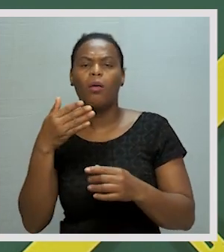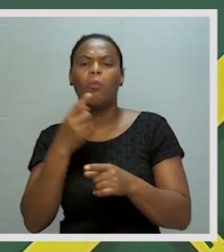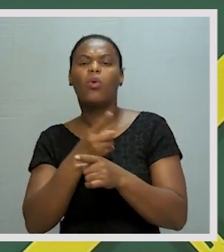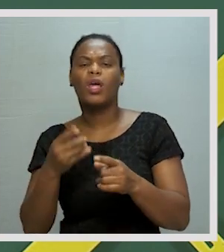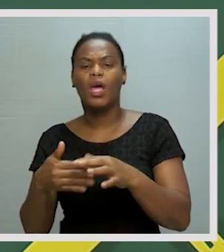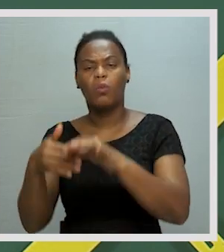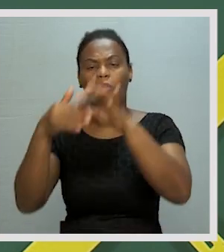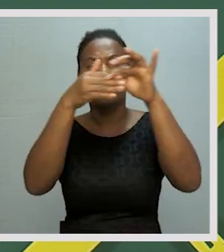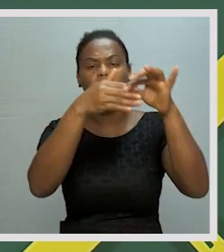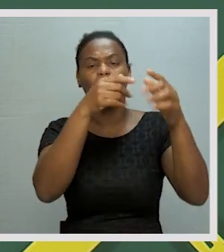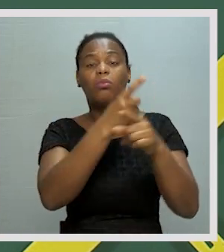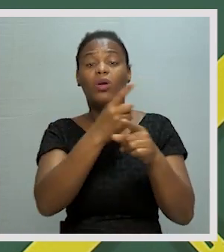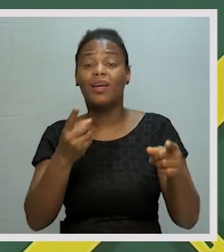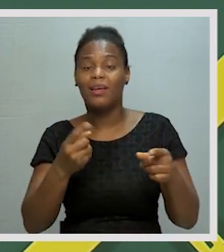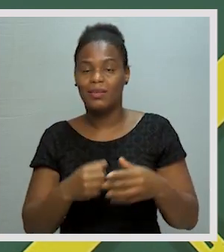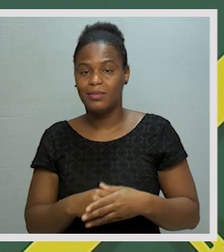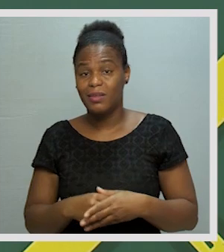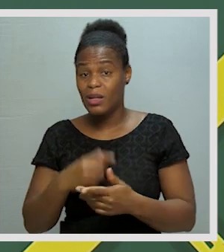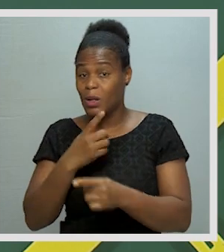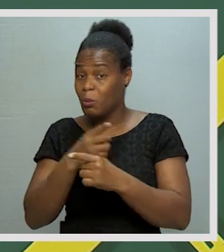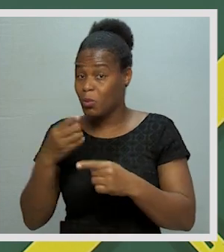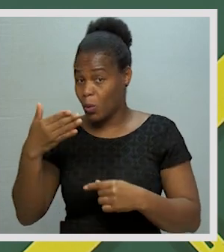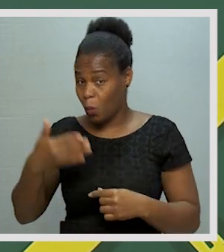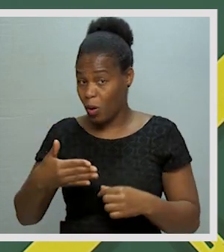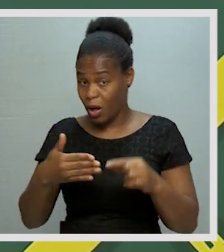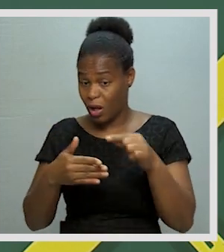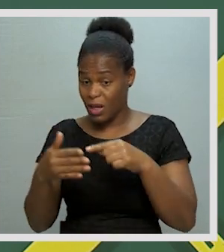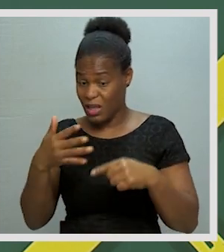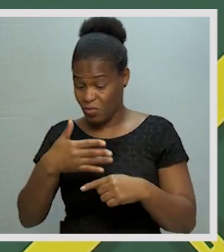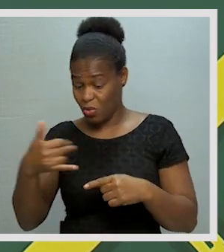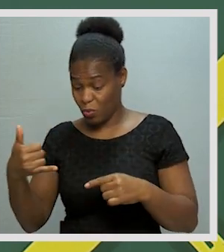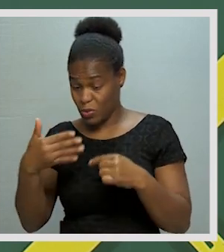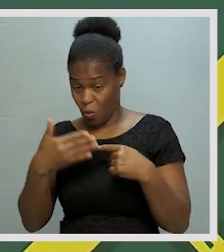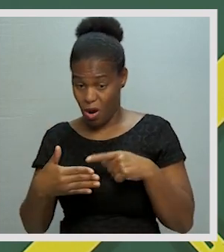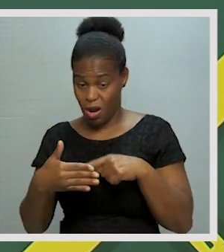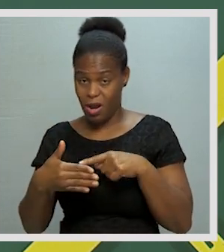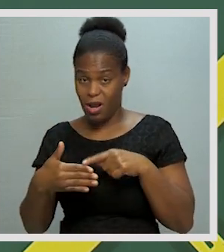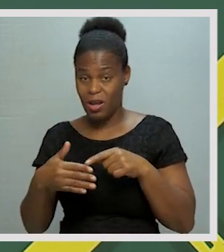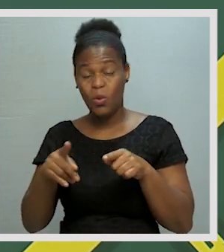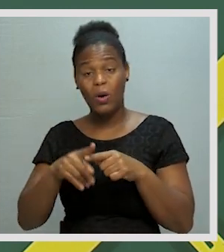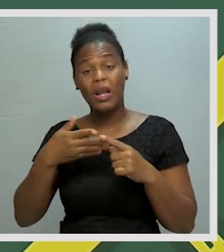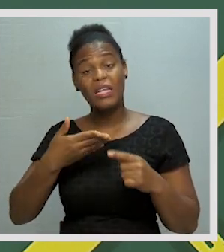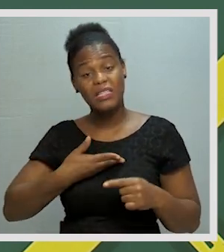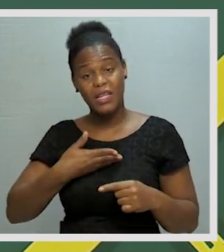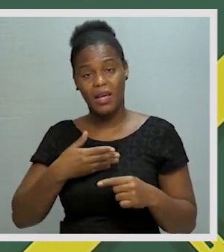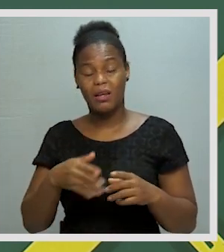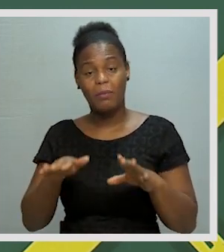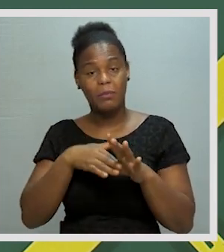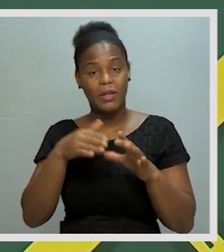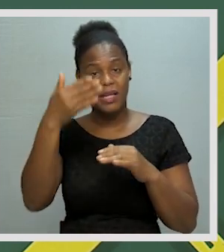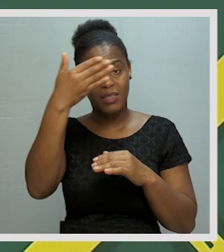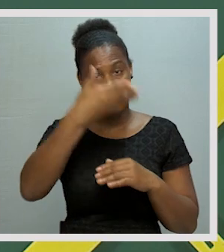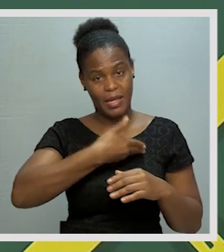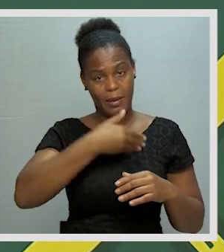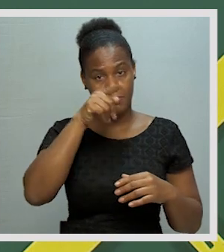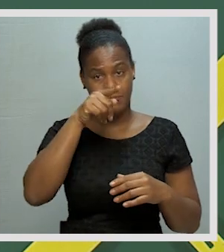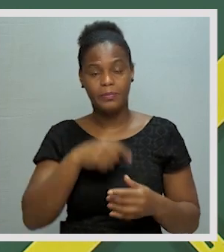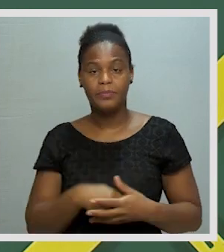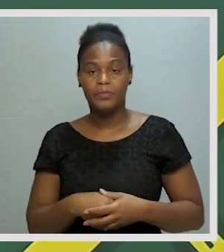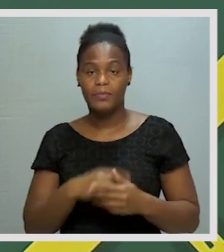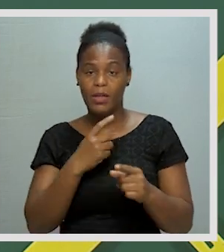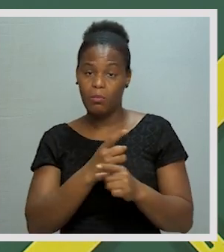uma dezena mais 2 dezenas mais uma dezena, 1, 2 e mais uma. Ficamos